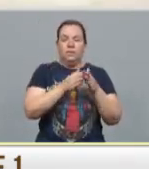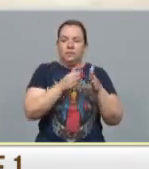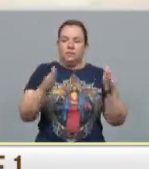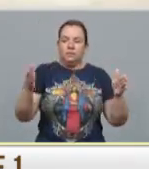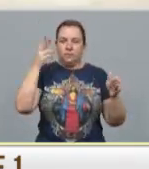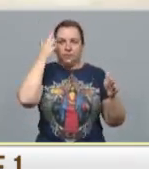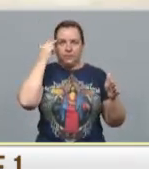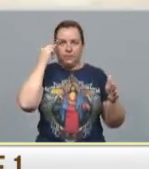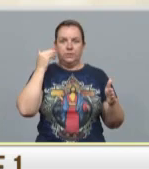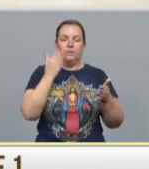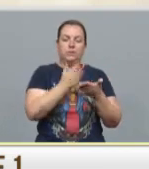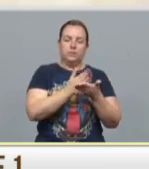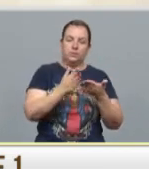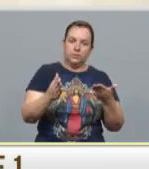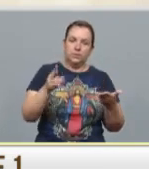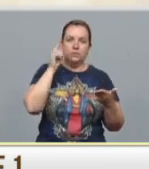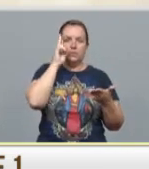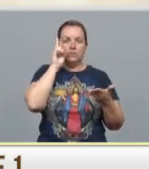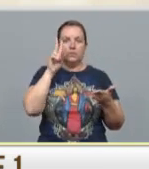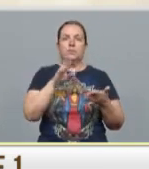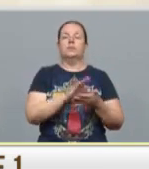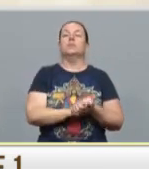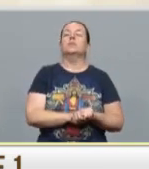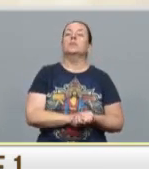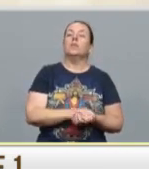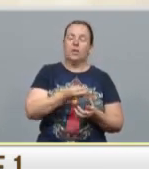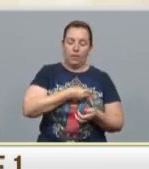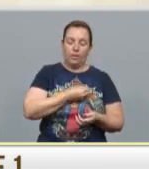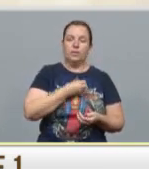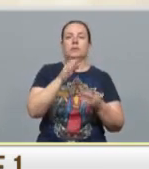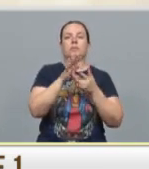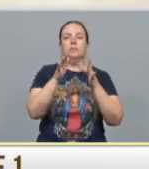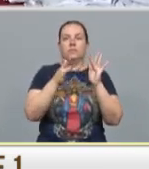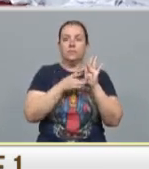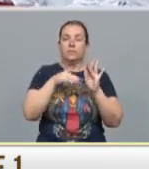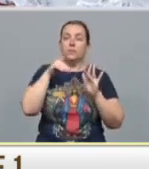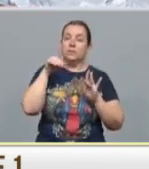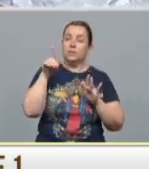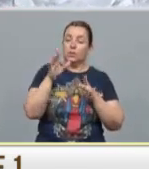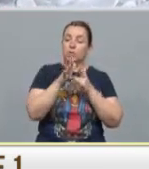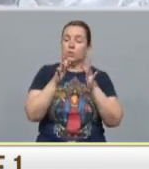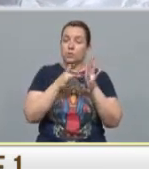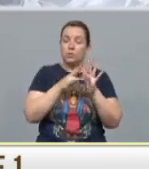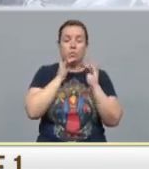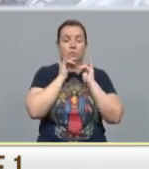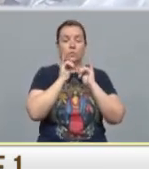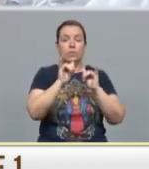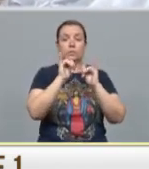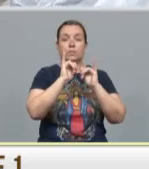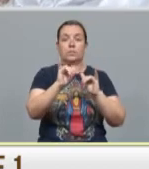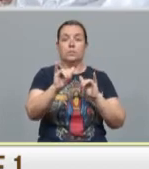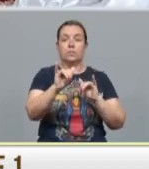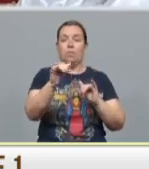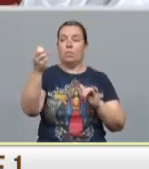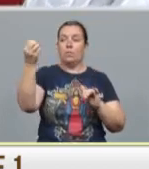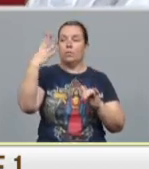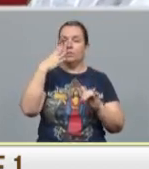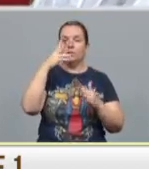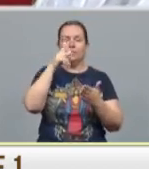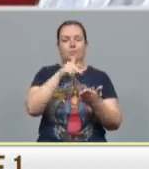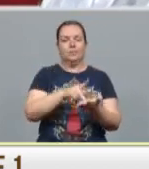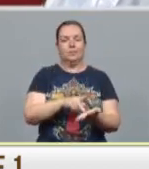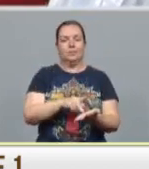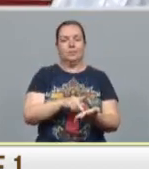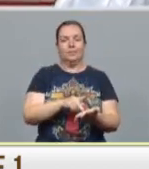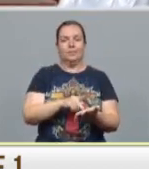a partir da sua história, da sua proposta de vida, Ele que for anunciado como luz, de fato será